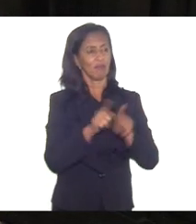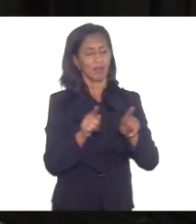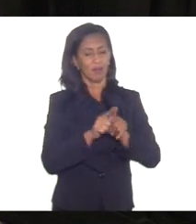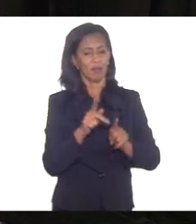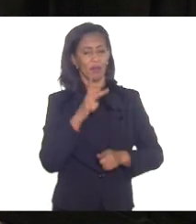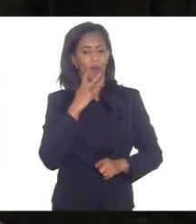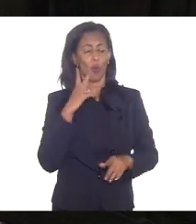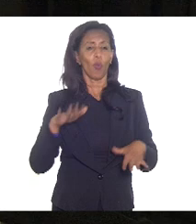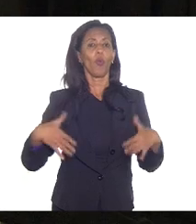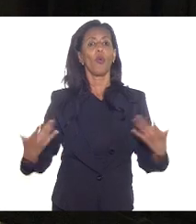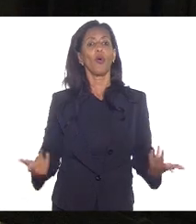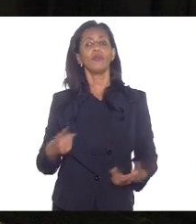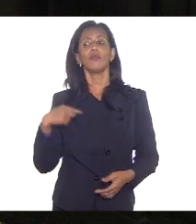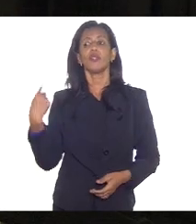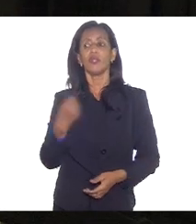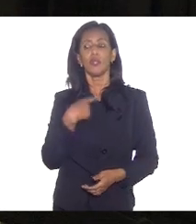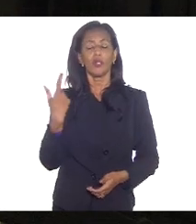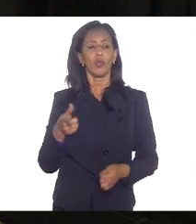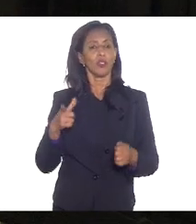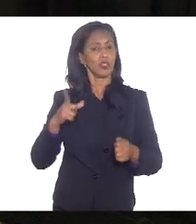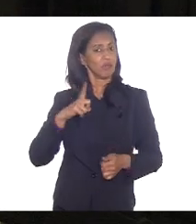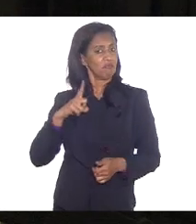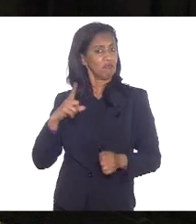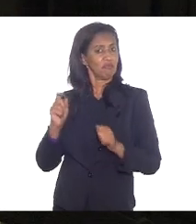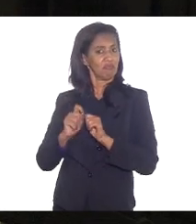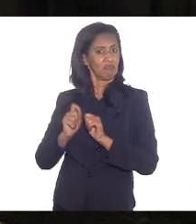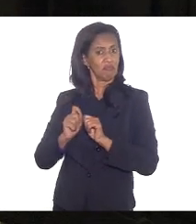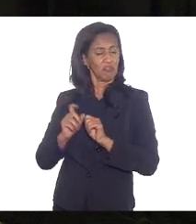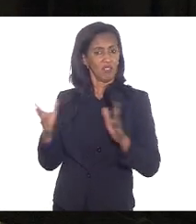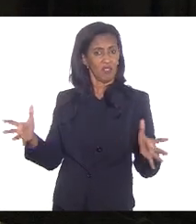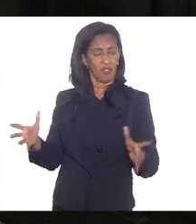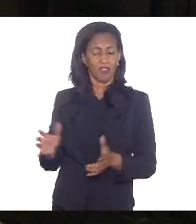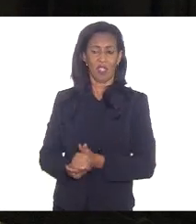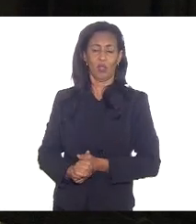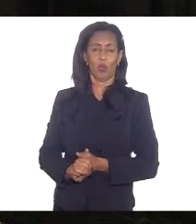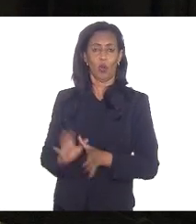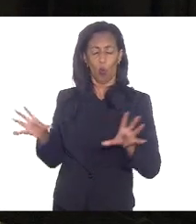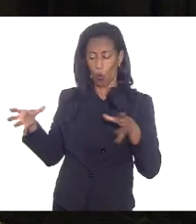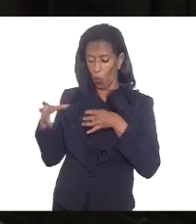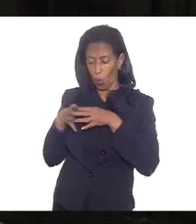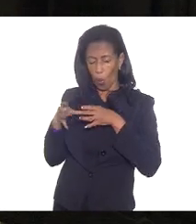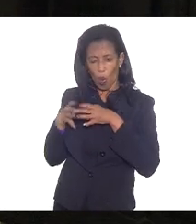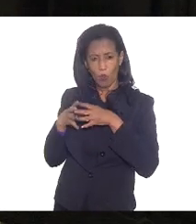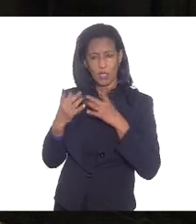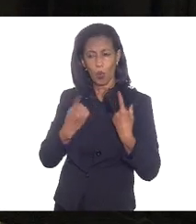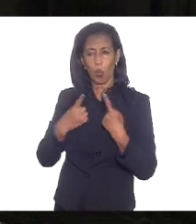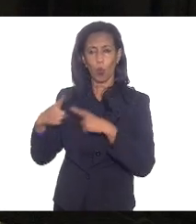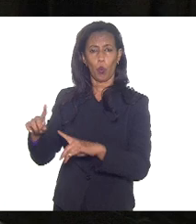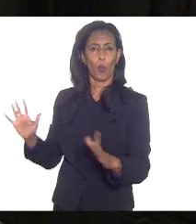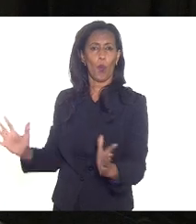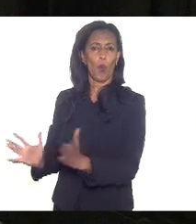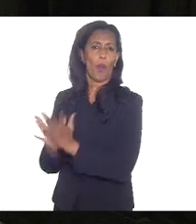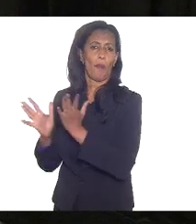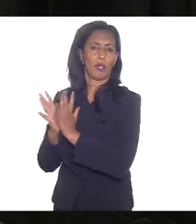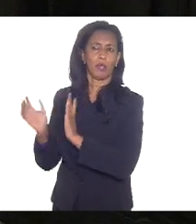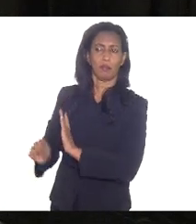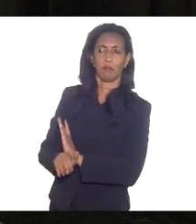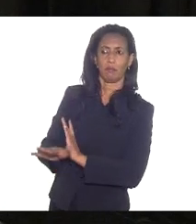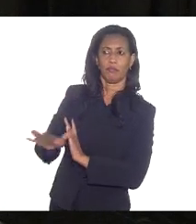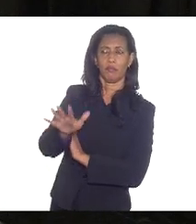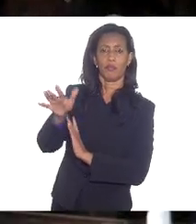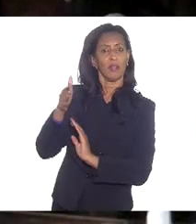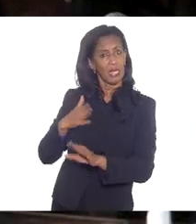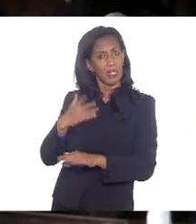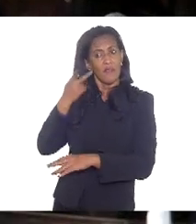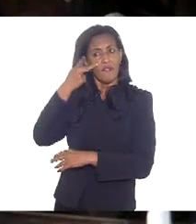quanto que nós temos feito com a Comissão Especial de Enfrentamento à Miséria e Combate à Pobreza indo nos territórios e, sem